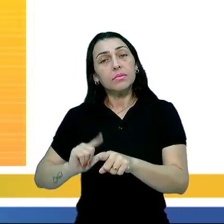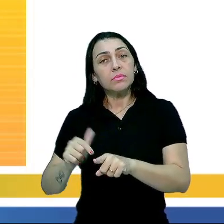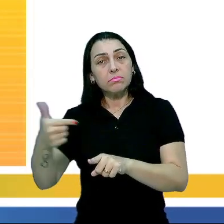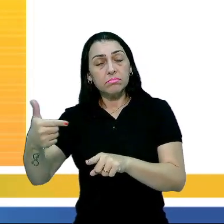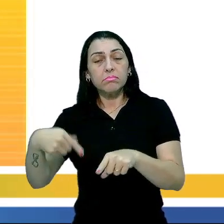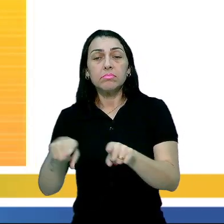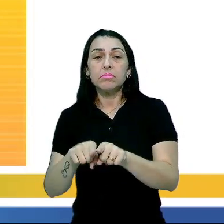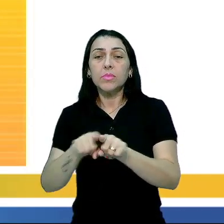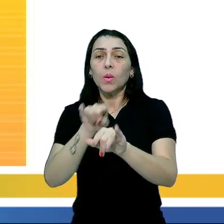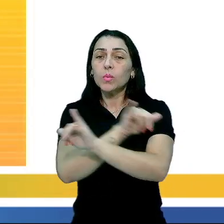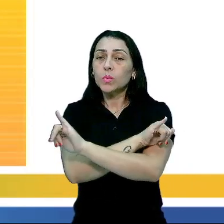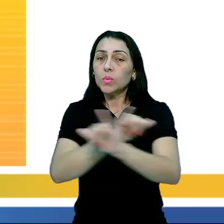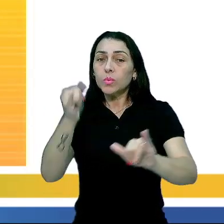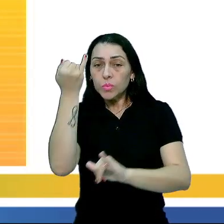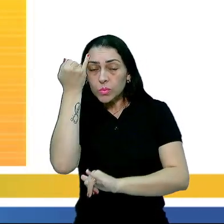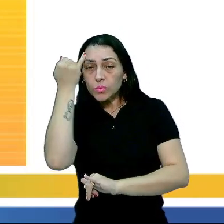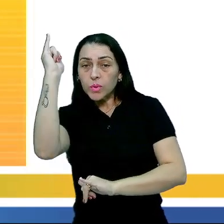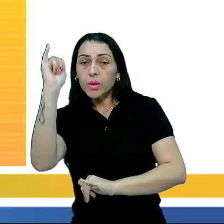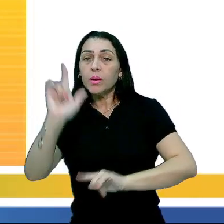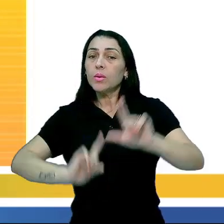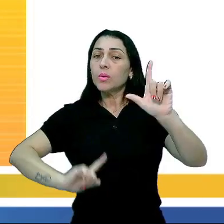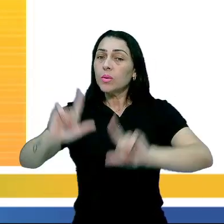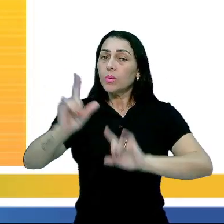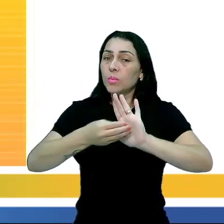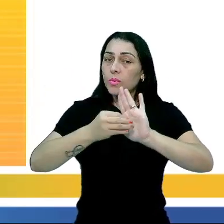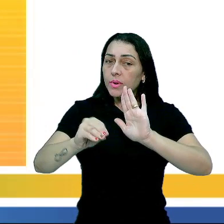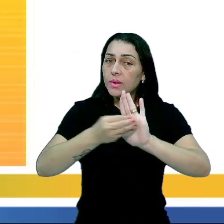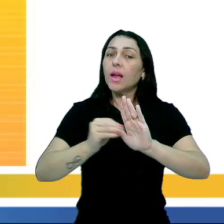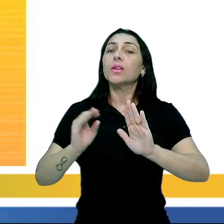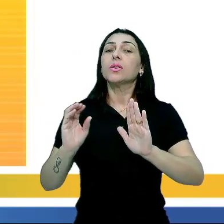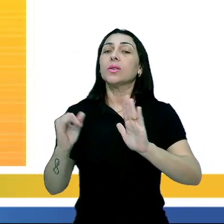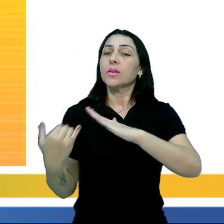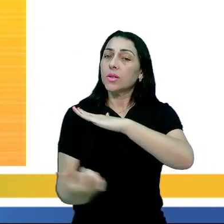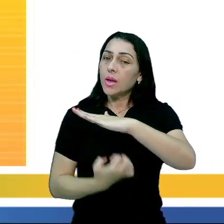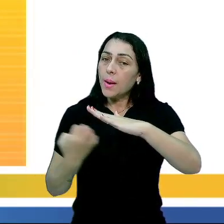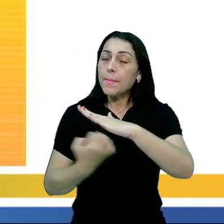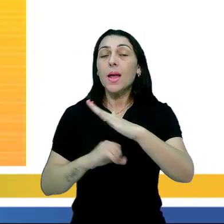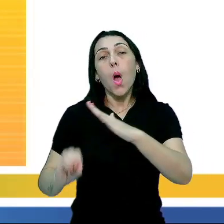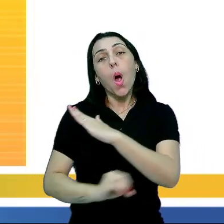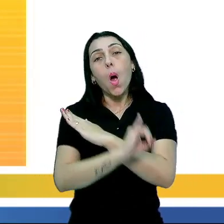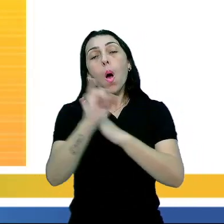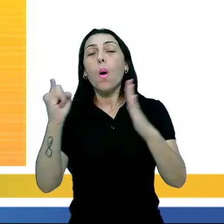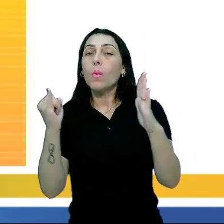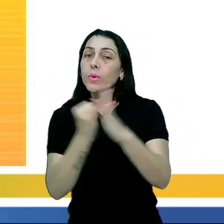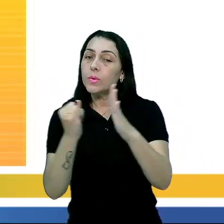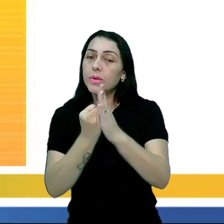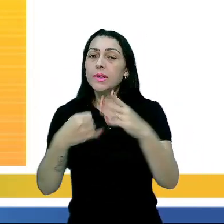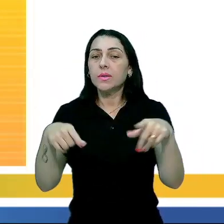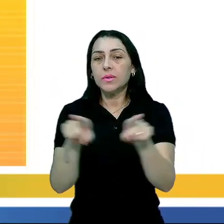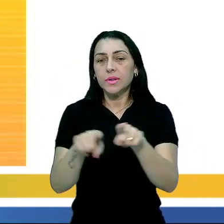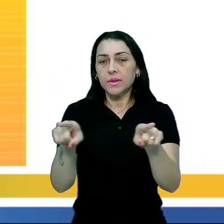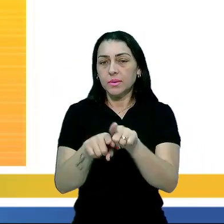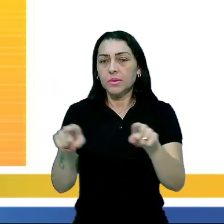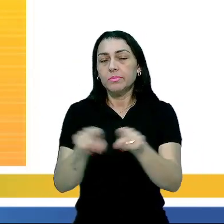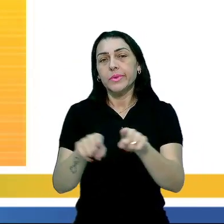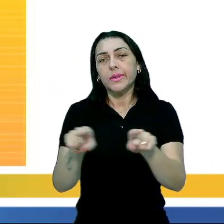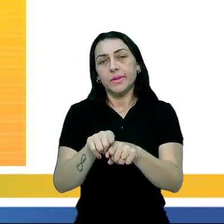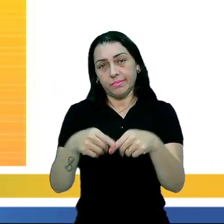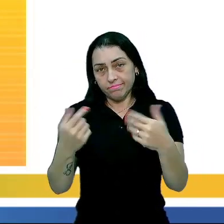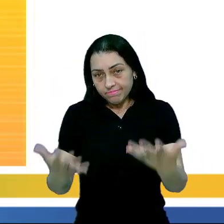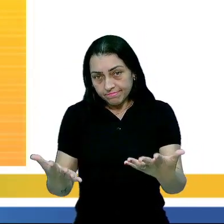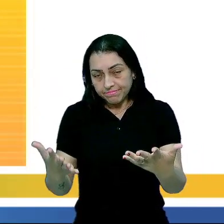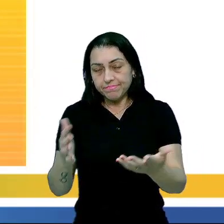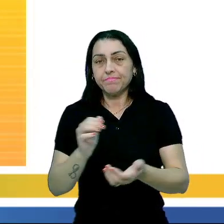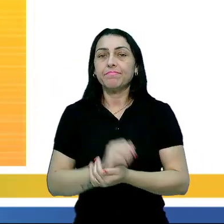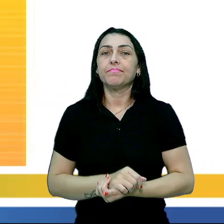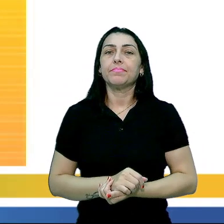também divulgação de ideias, a publicidade de ideias, publicidade não